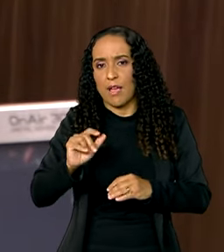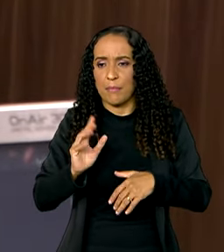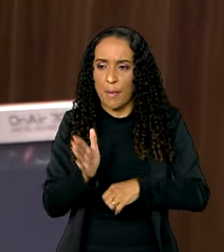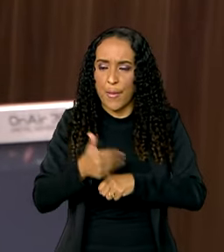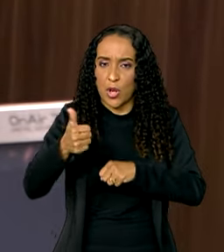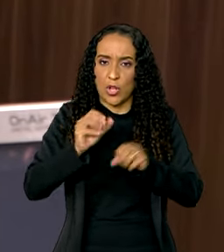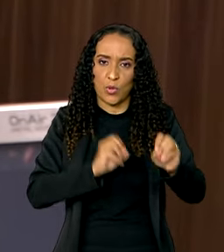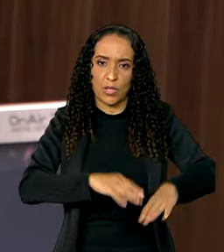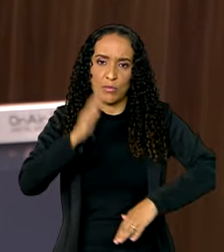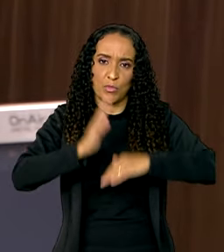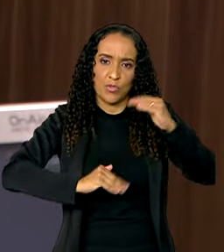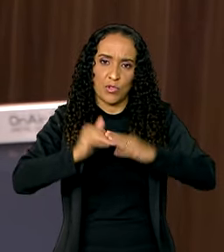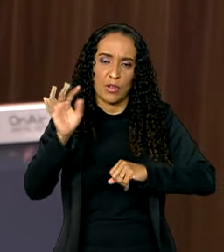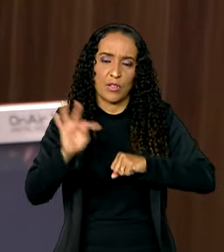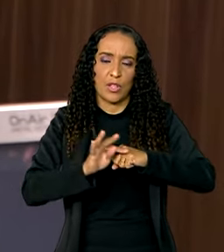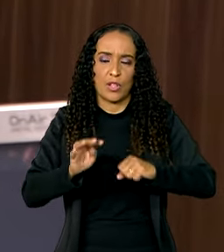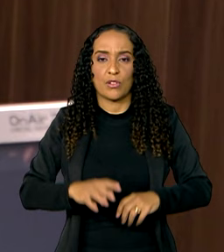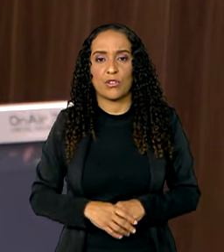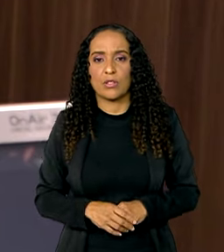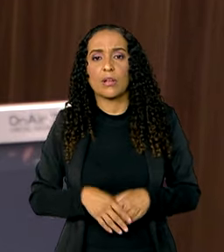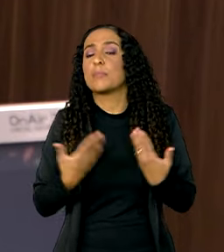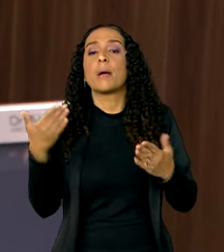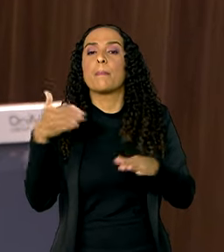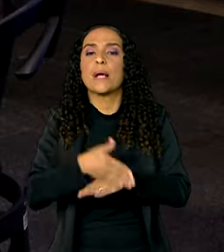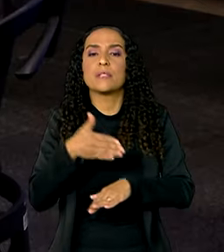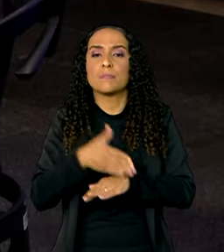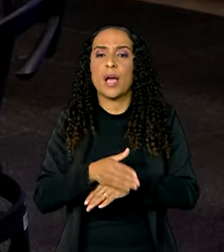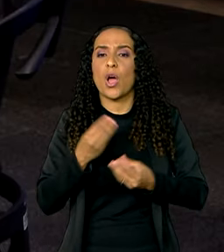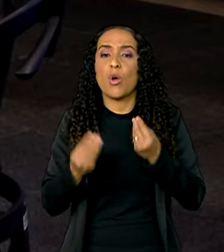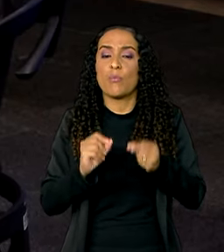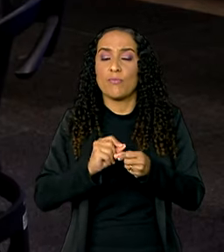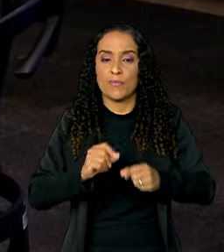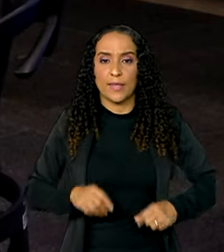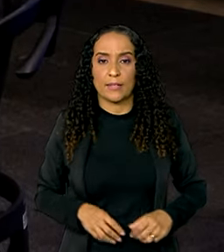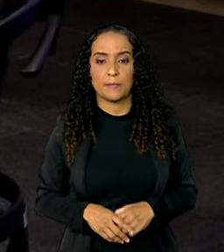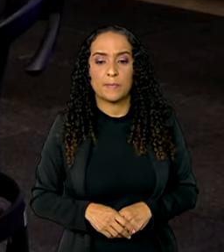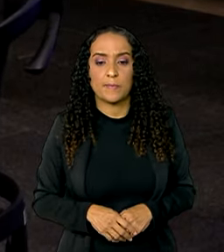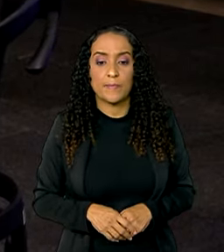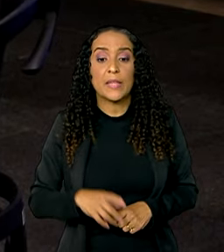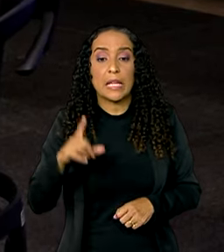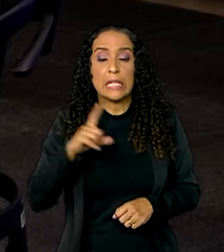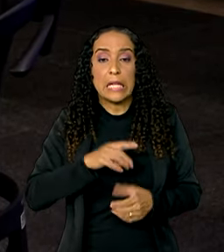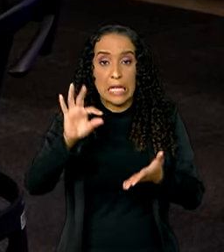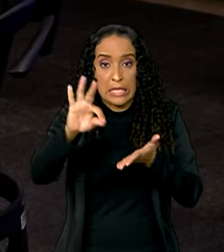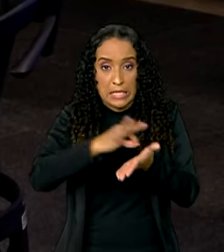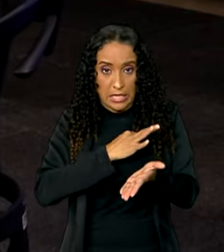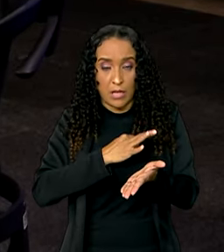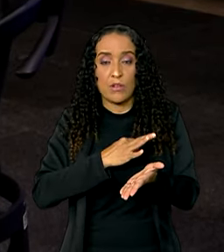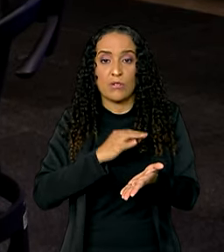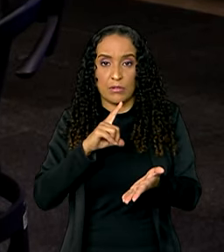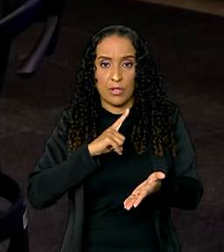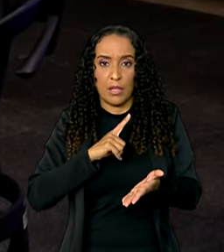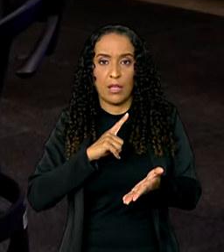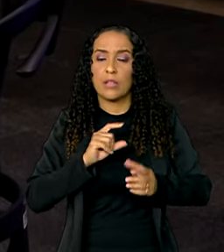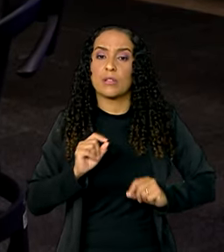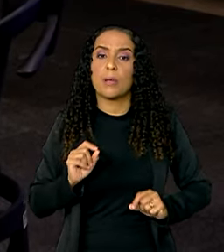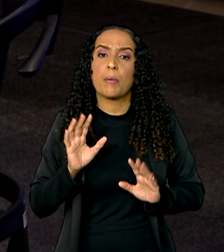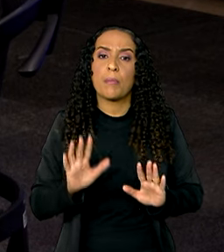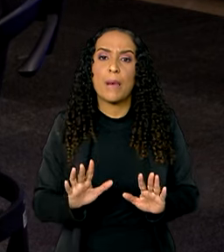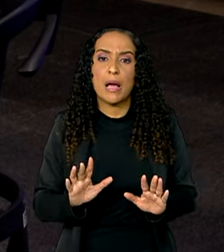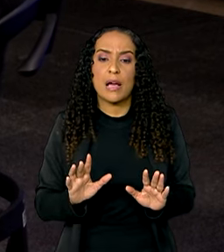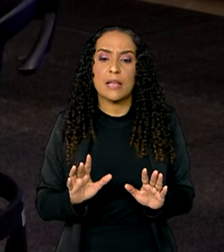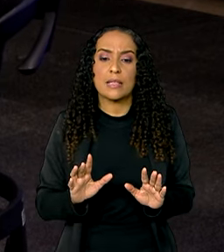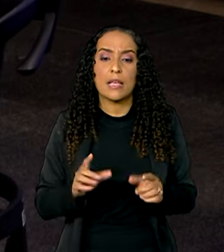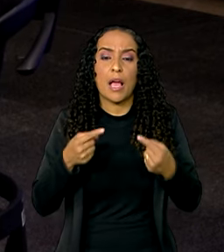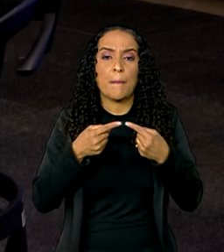melhoria da educação profissional e tecnológica e para participar secretário Como faz é existe uma inscrição né que que é feita mas